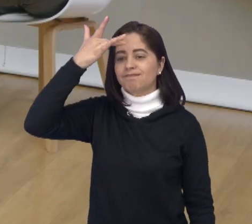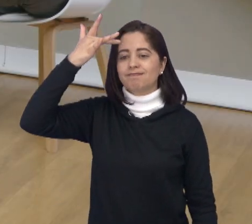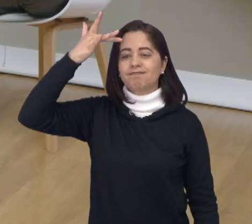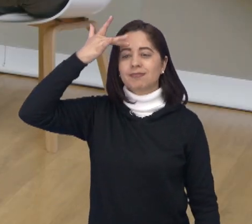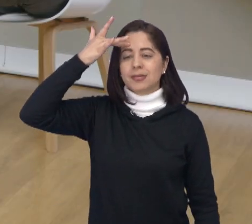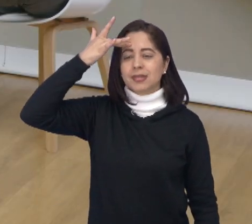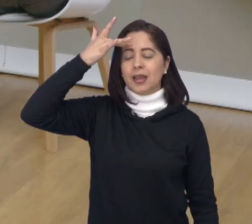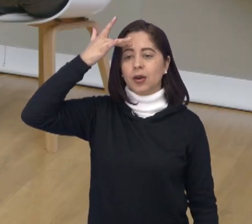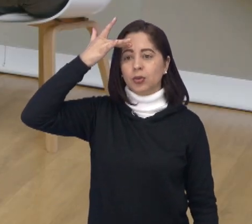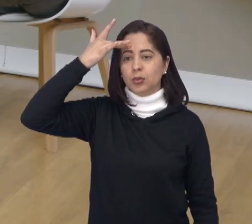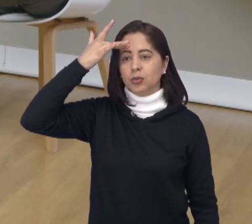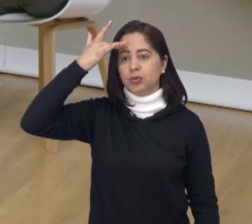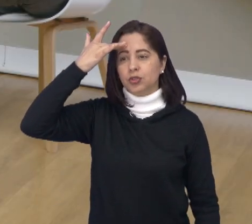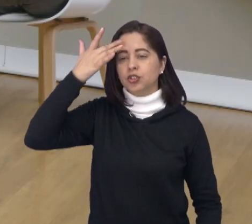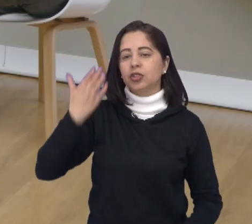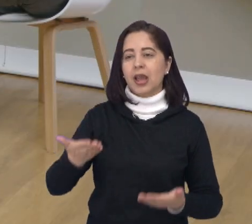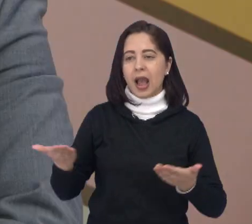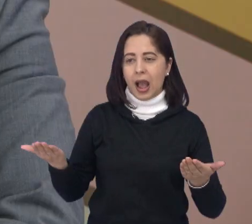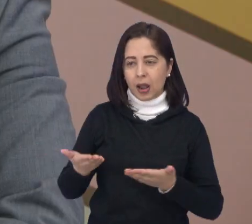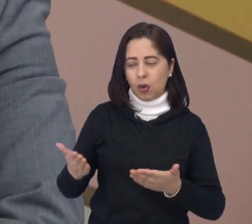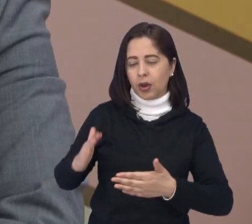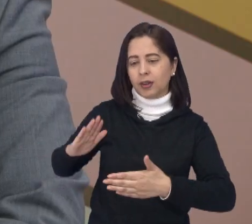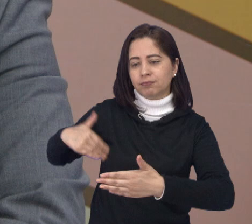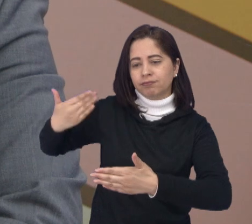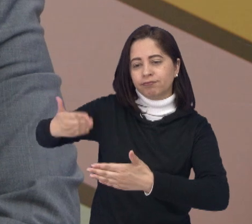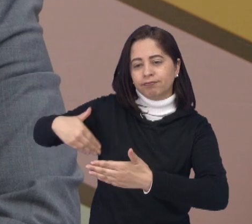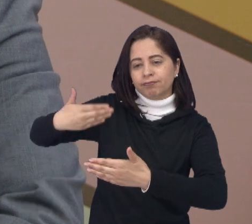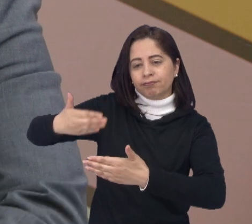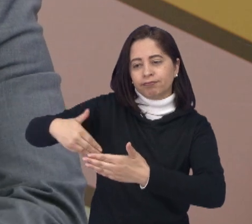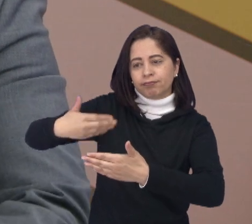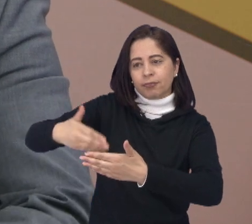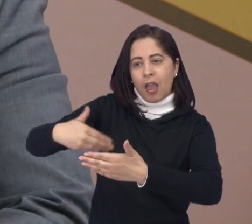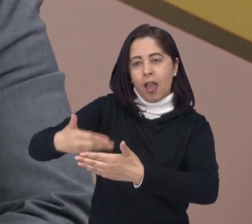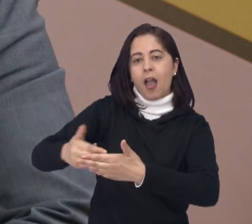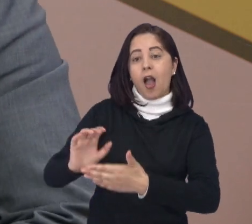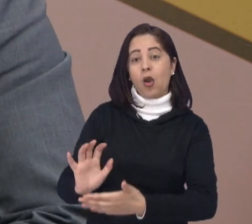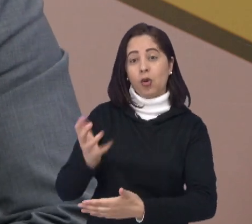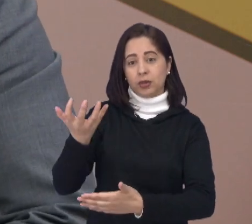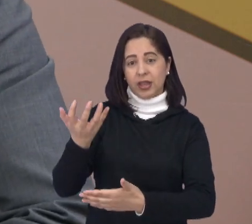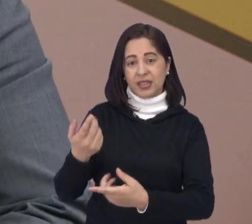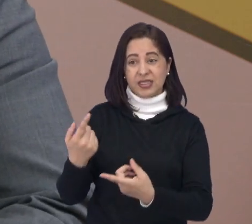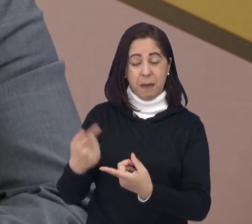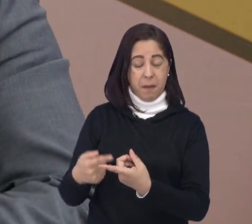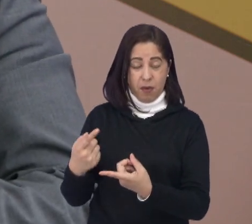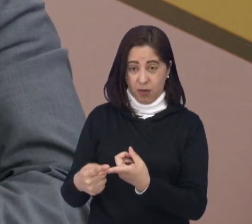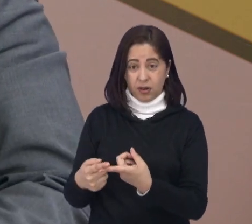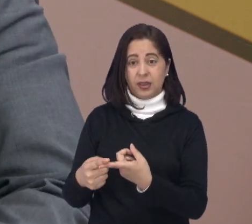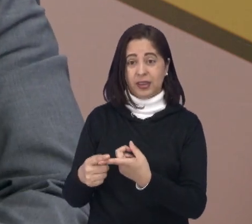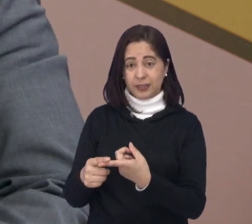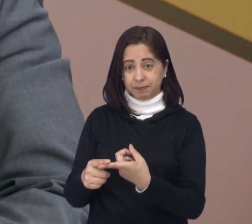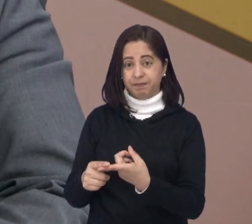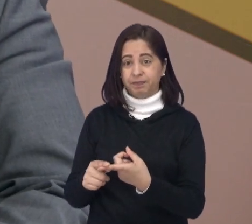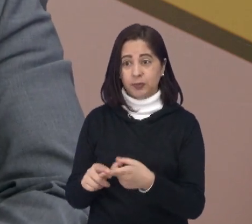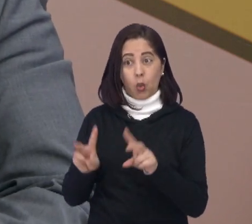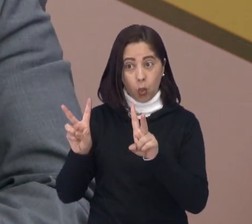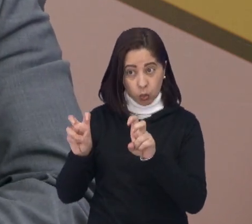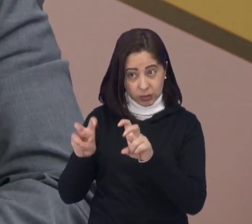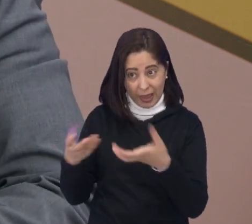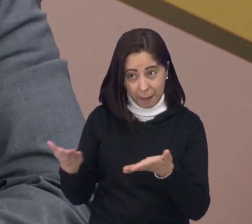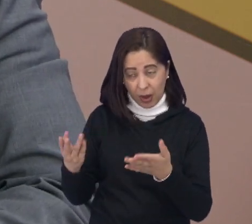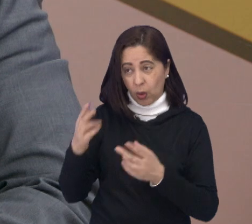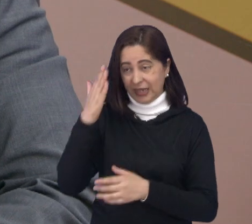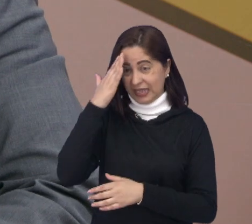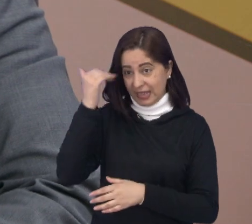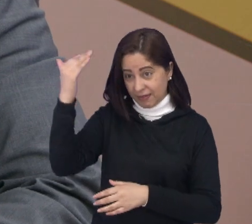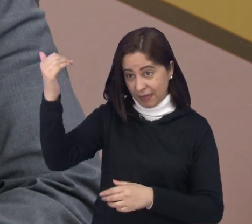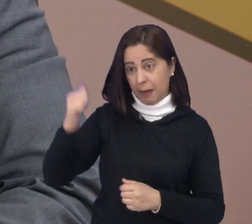nessa última década, vem quebrando o paradigma, né, porque muitas pessoas não queriam se afastar desse tema, e esse tema está cada vez mais presente